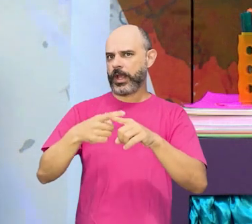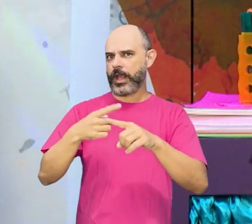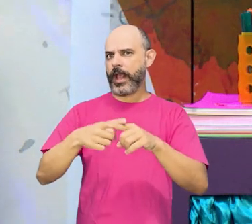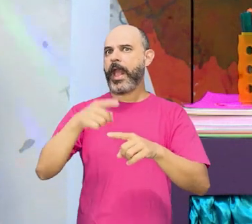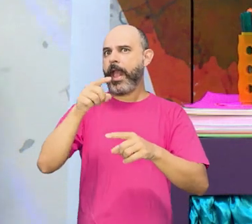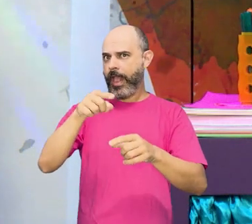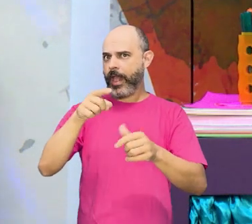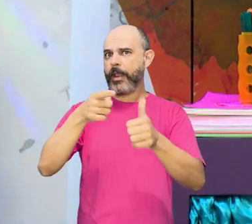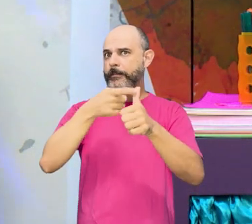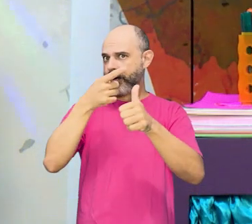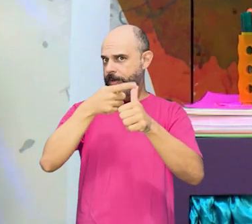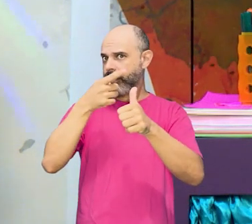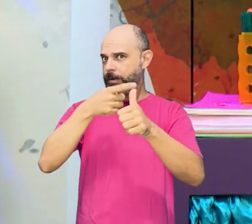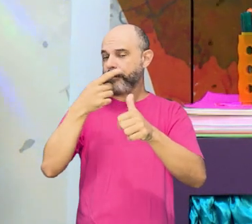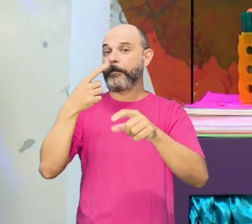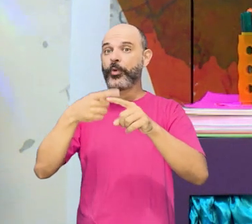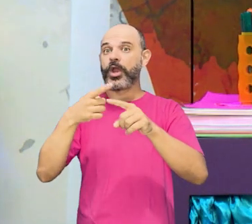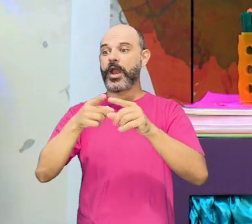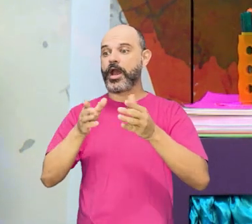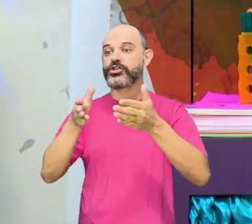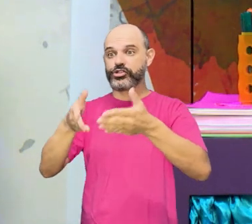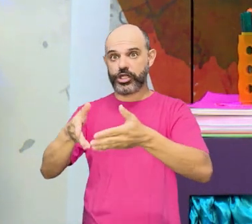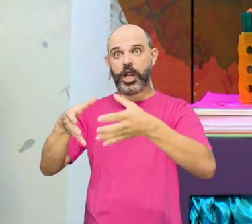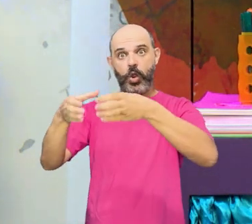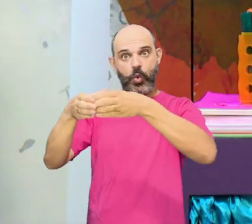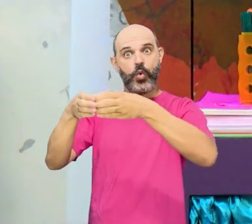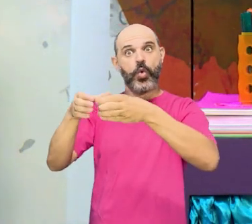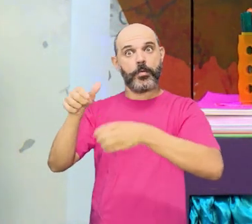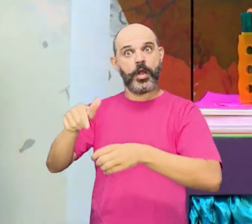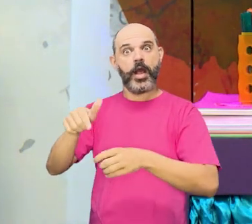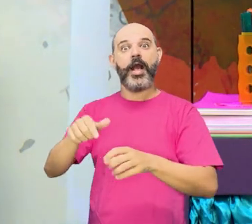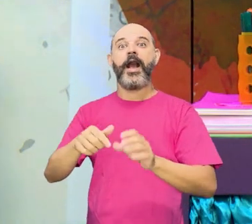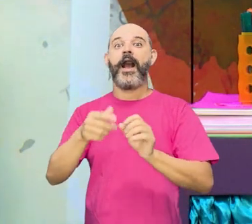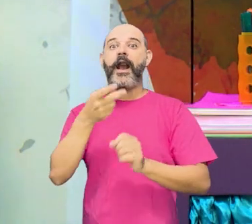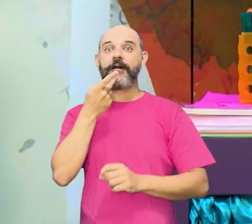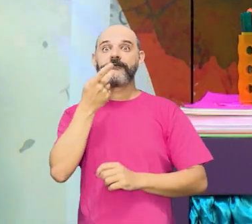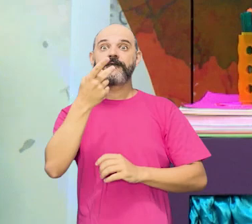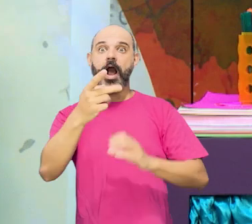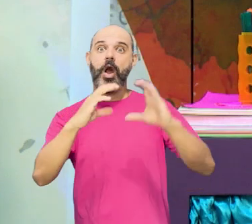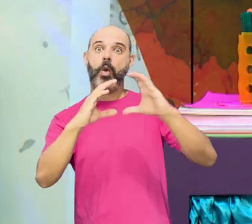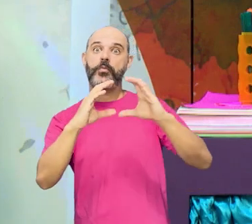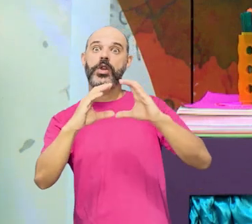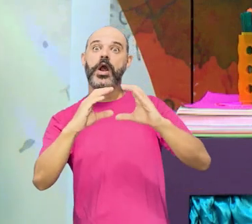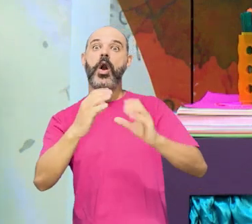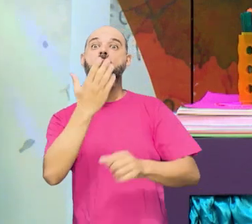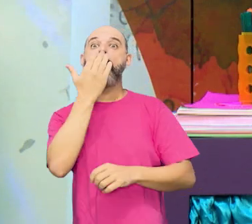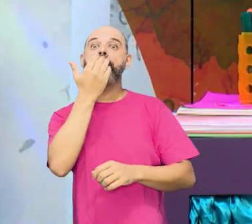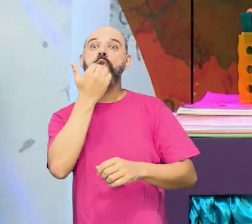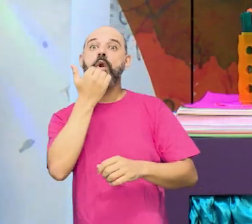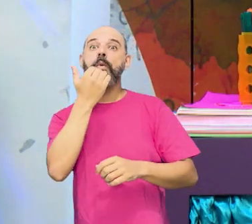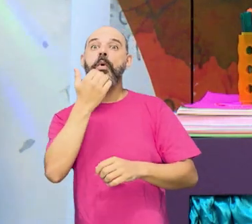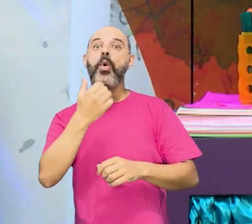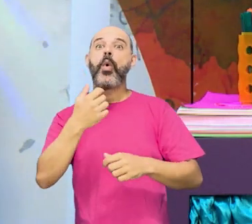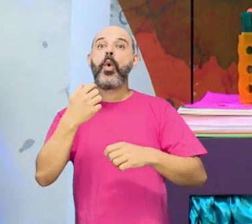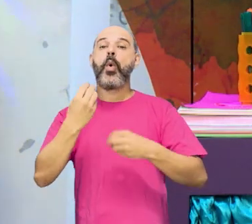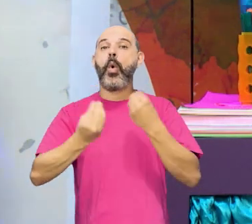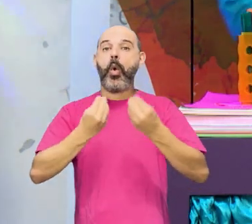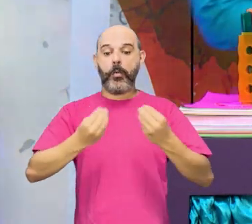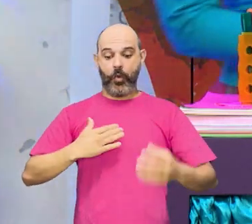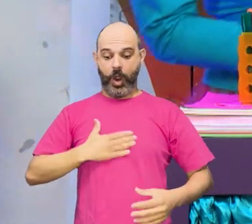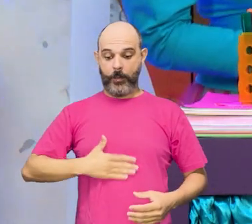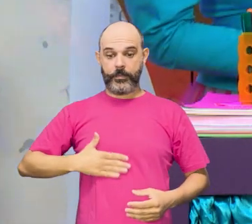Olha por que elas merecem o primeiro lugar. Quando chegam na colmeia, elas podem comunicar a localização do alimento,